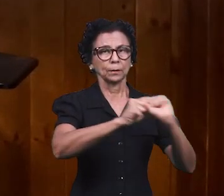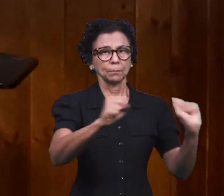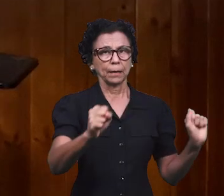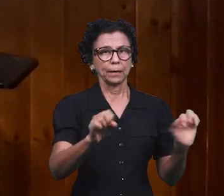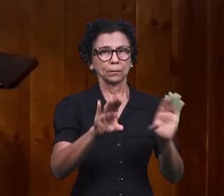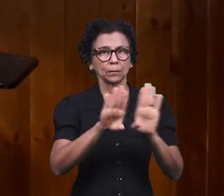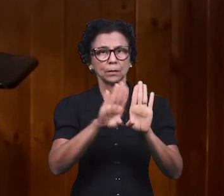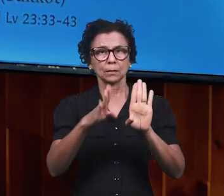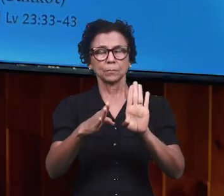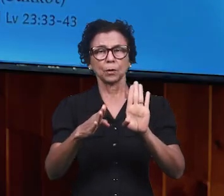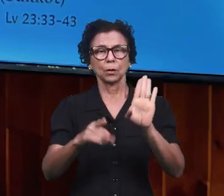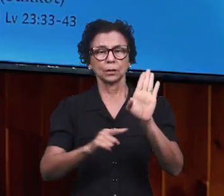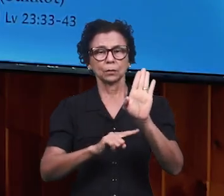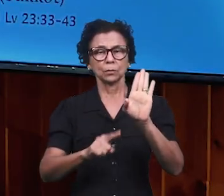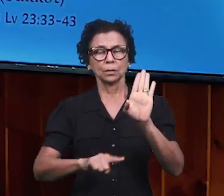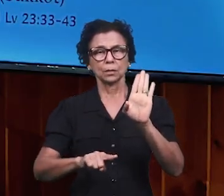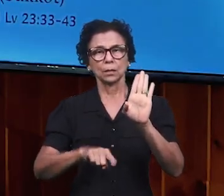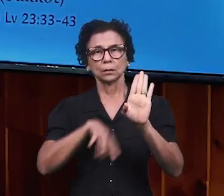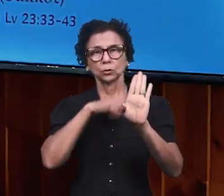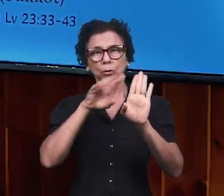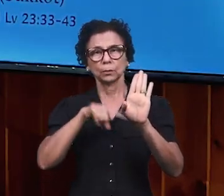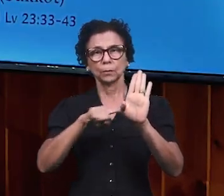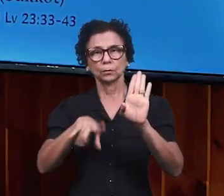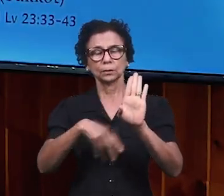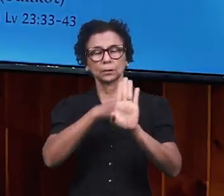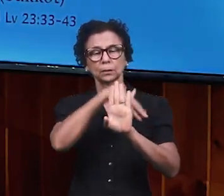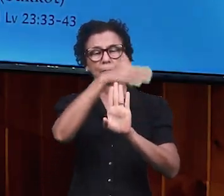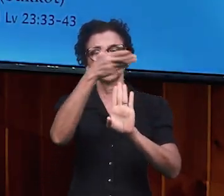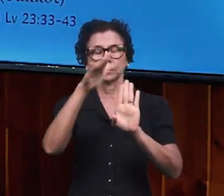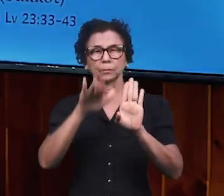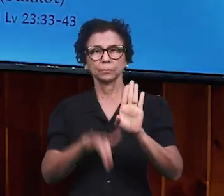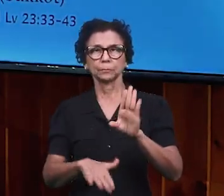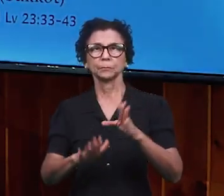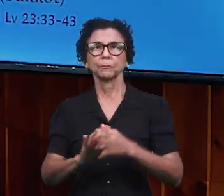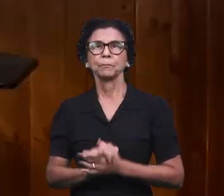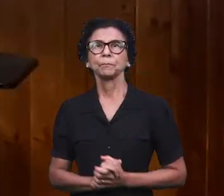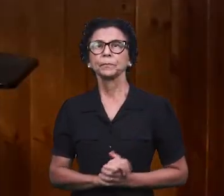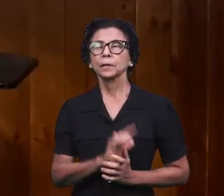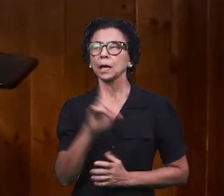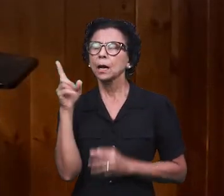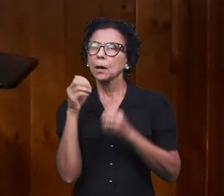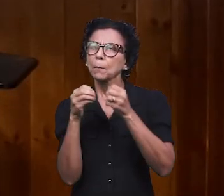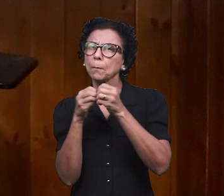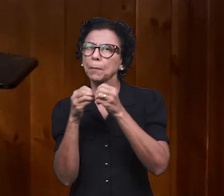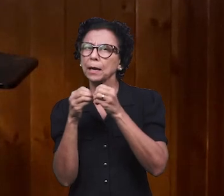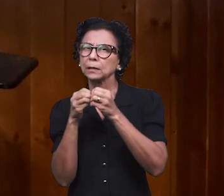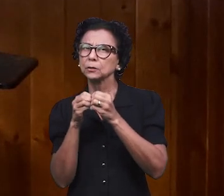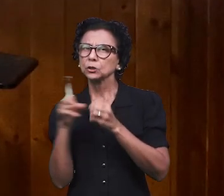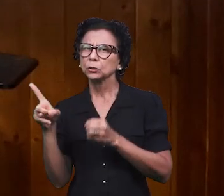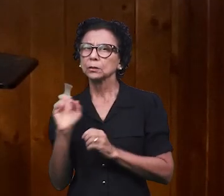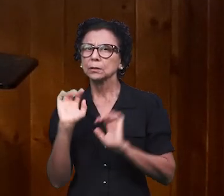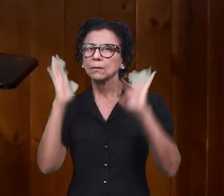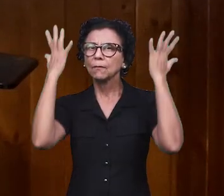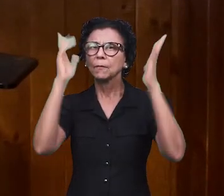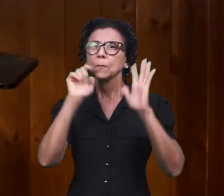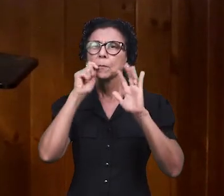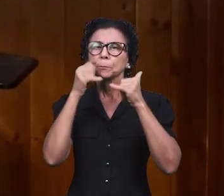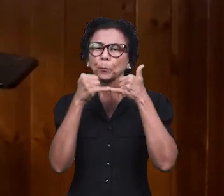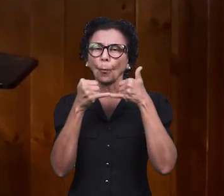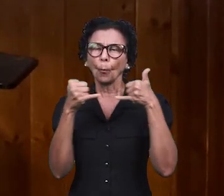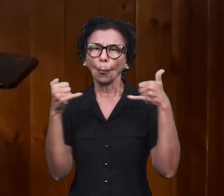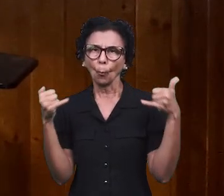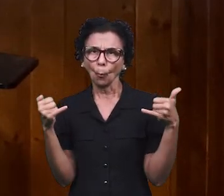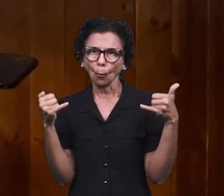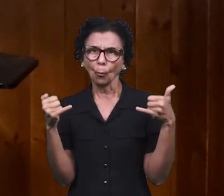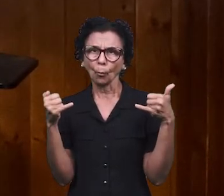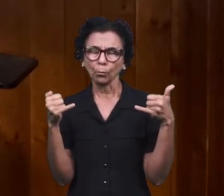do povo de Israel. E essa festa está muito junta com essa outra aqui, a festa dos Pães Asmos. Os detalhes os irmãos